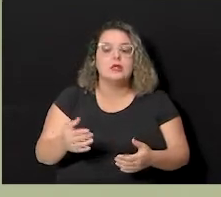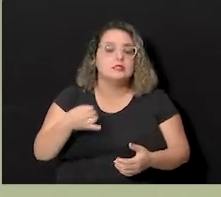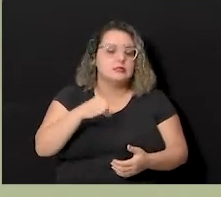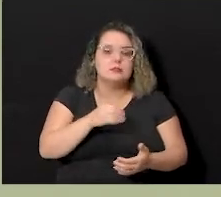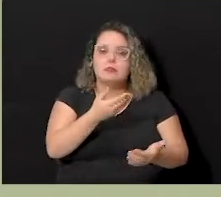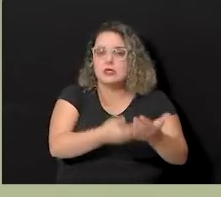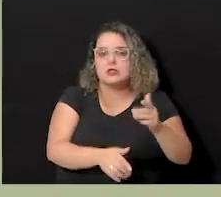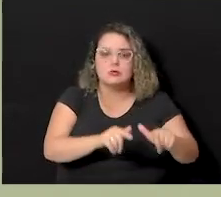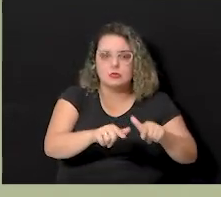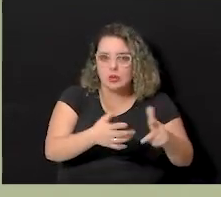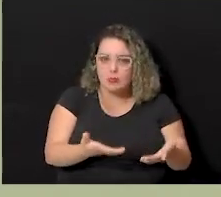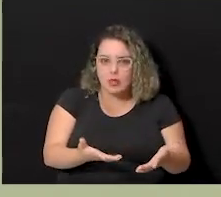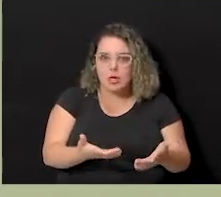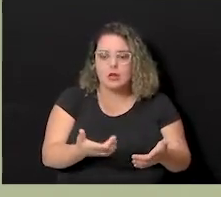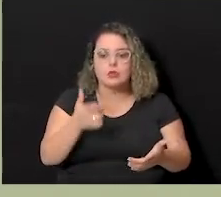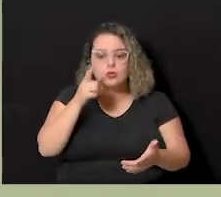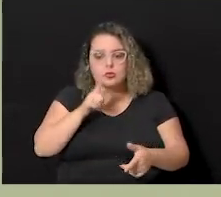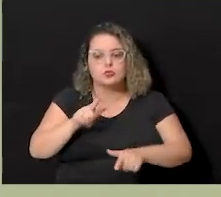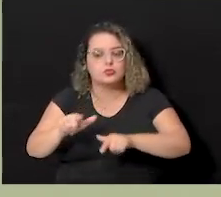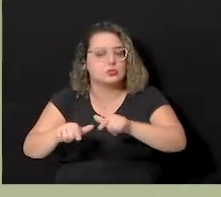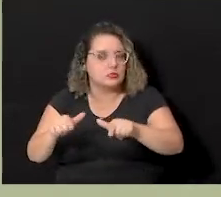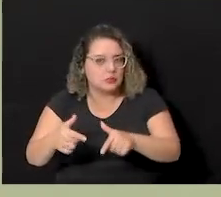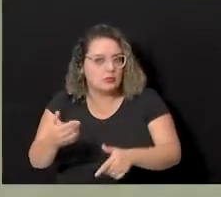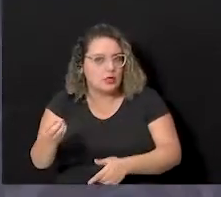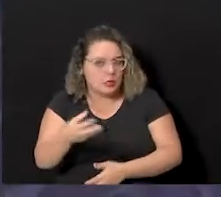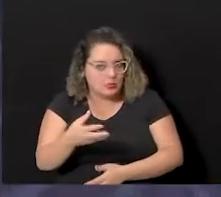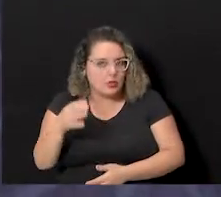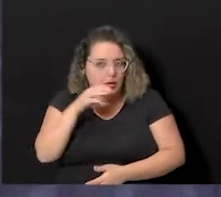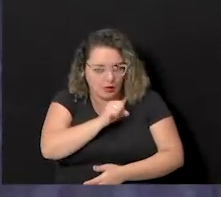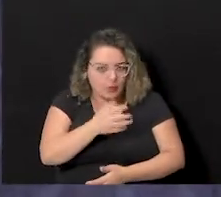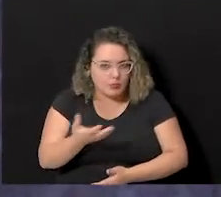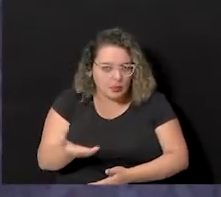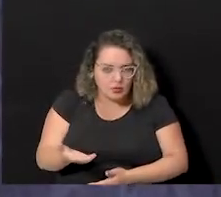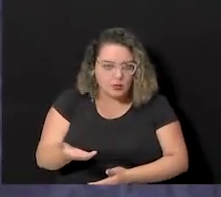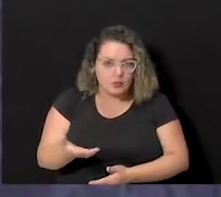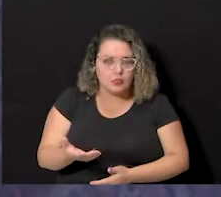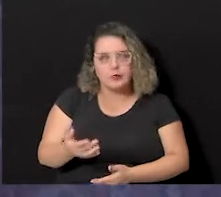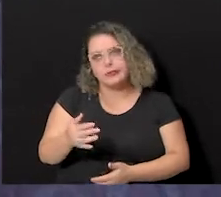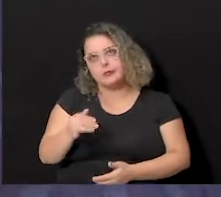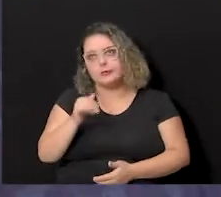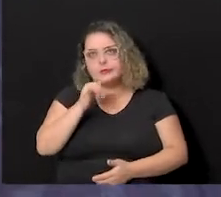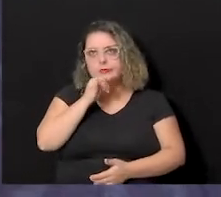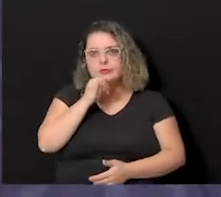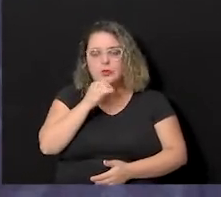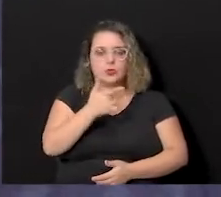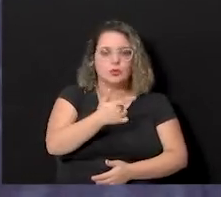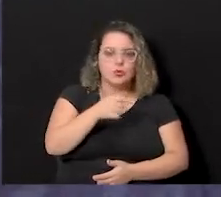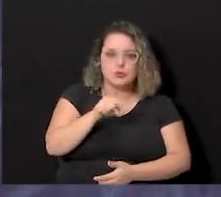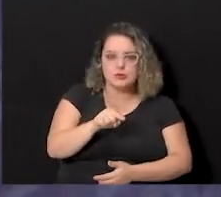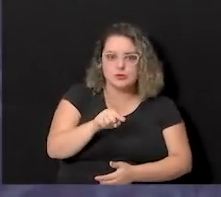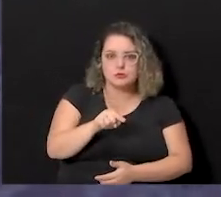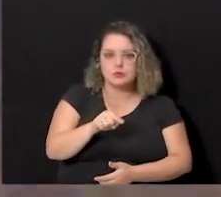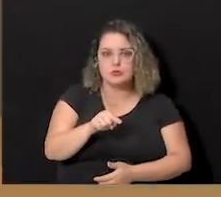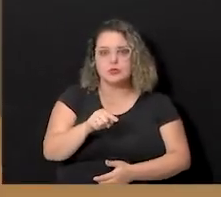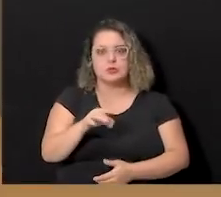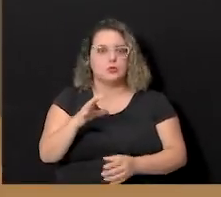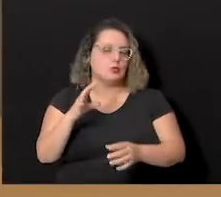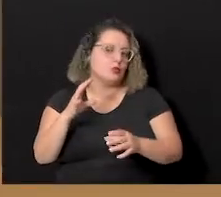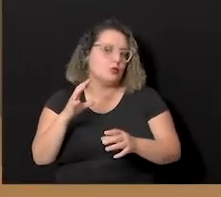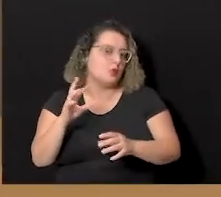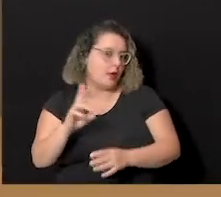rápido, tente ter 6 meses. Então vamos supor que seu custo de vida seja de R$2.000 por mês. Então a gente